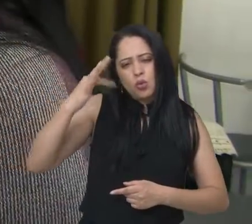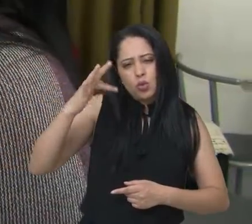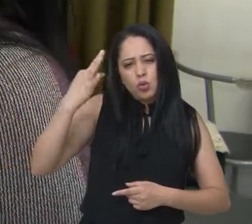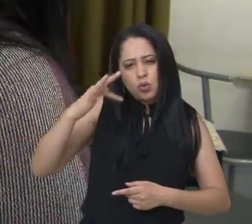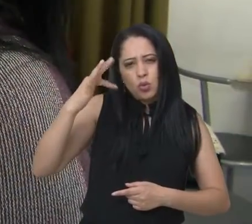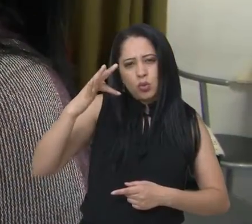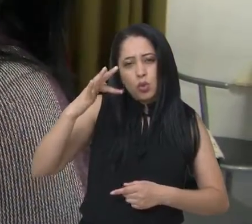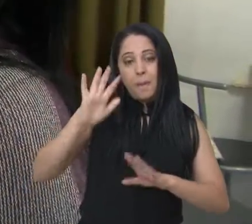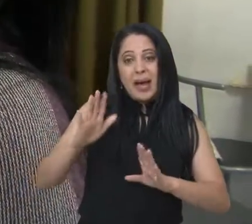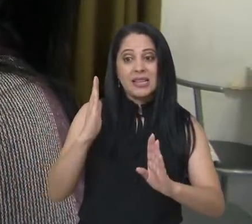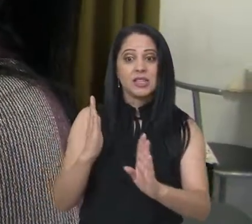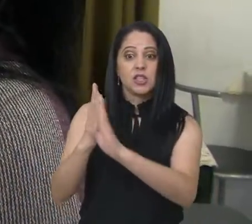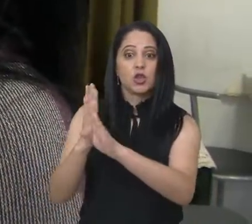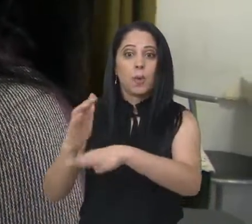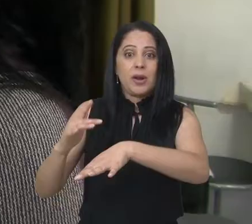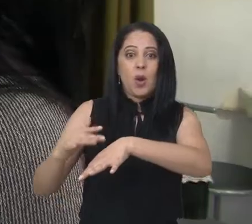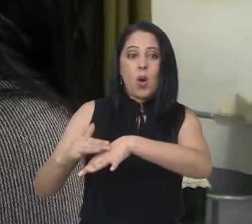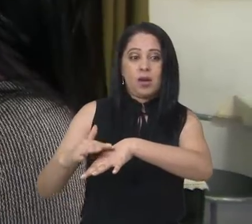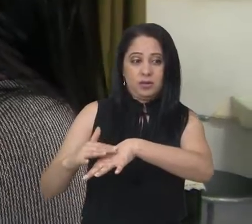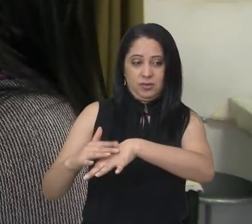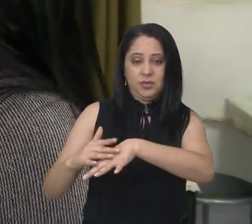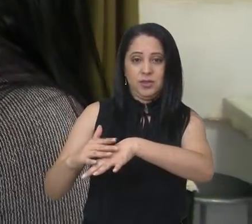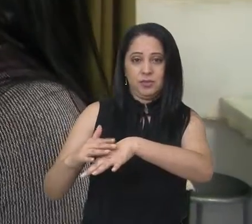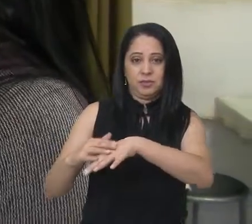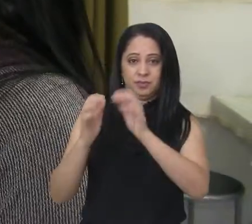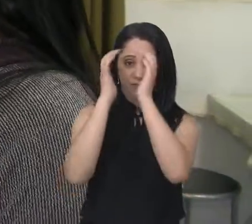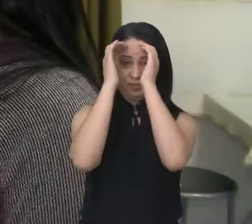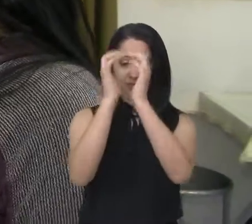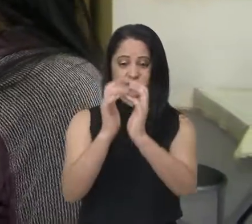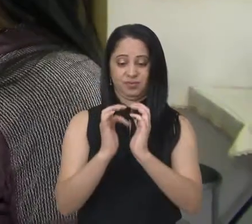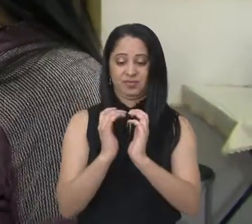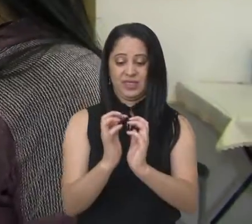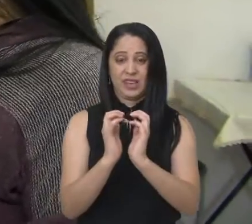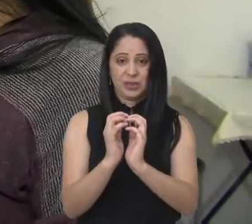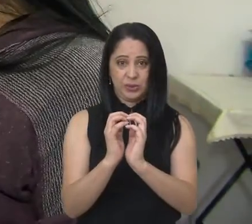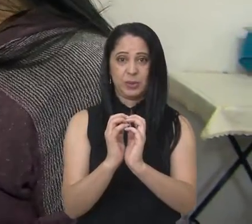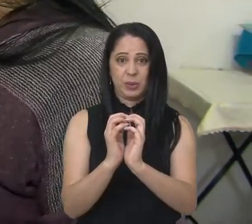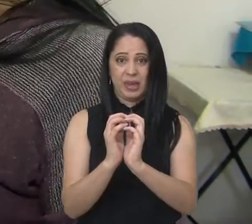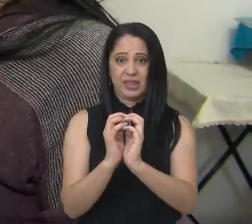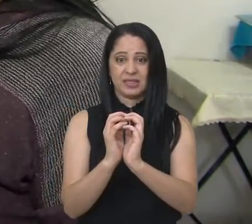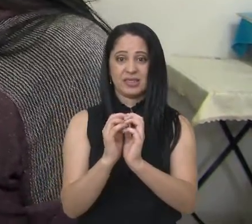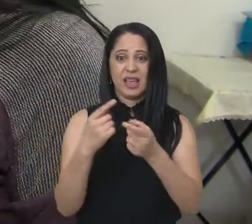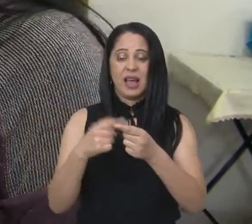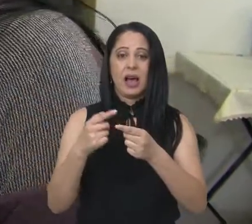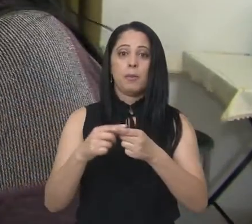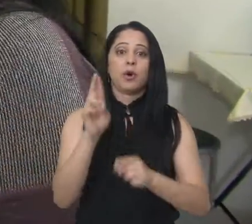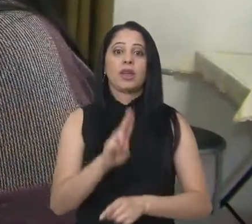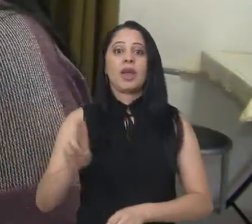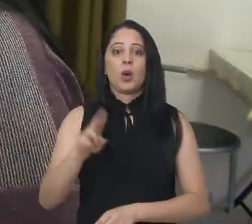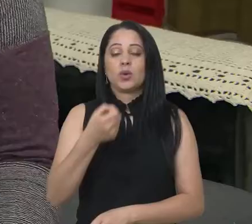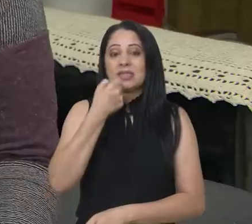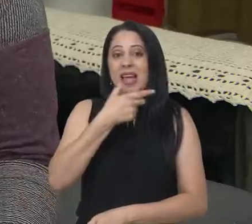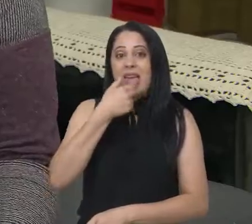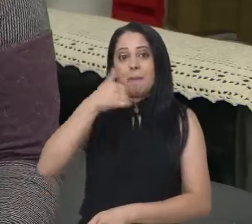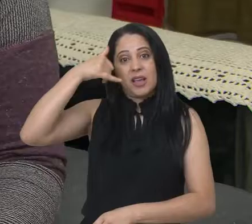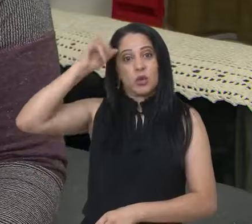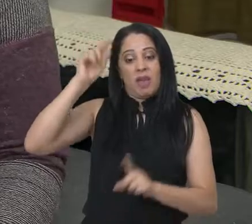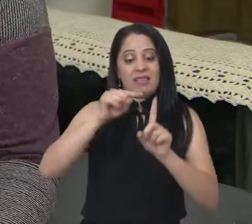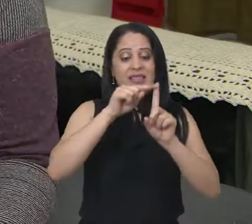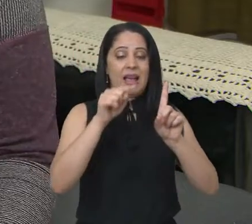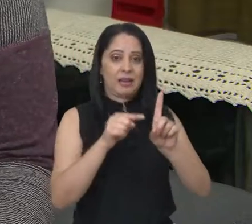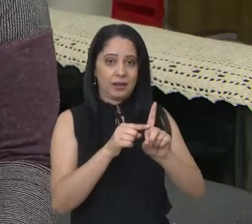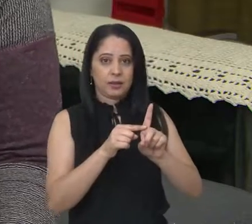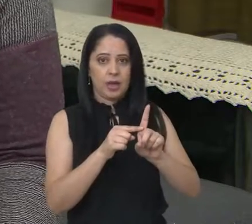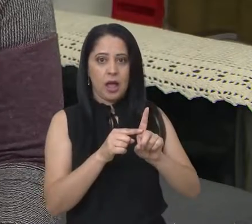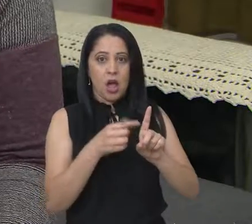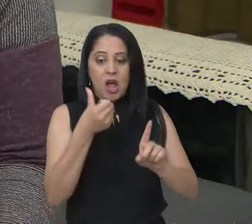o diagnóstico de uma trombose venosa cerebral, causado, segundo ela, pelo uso de anticoncepcional. Foram